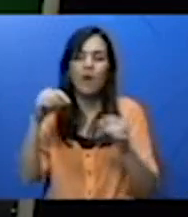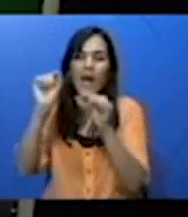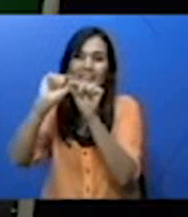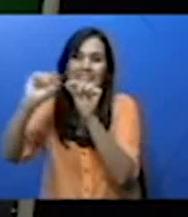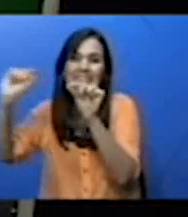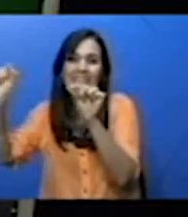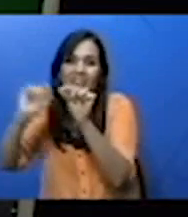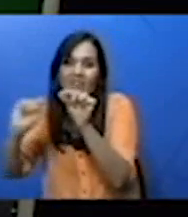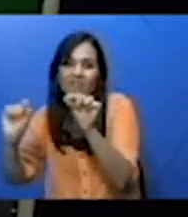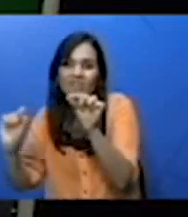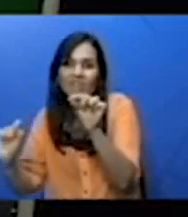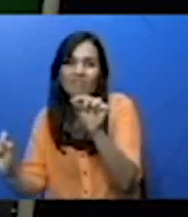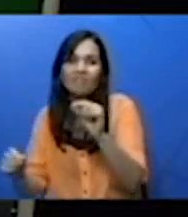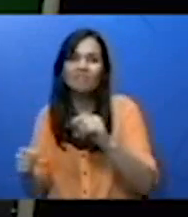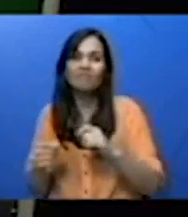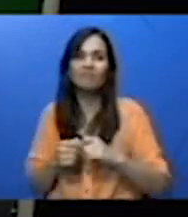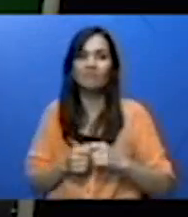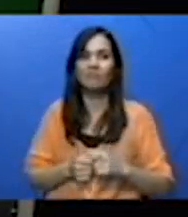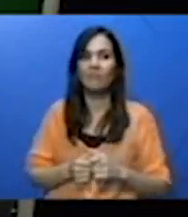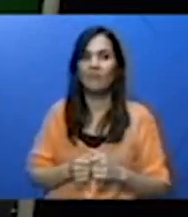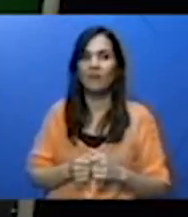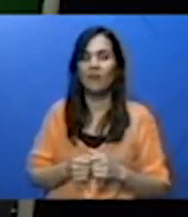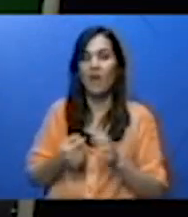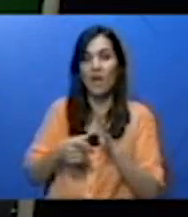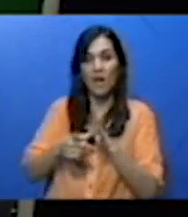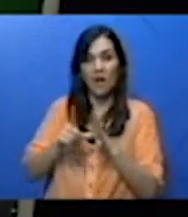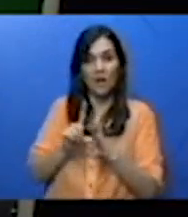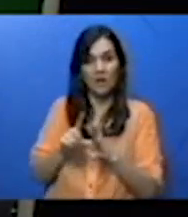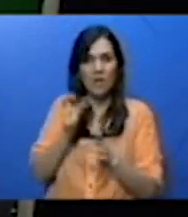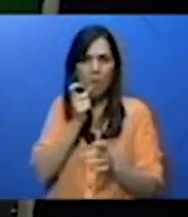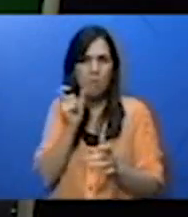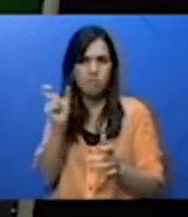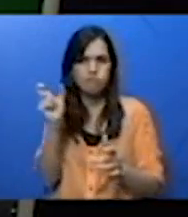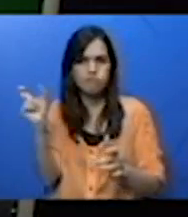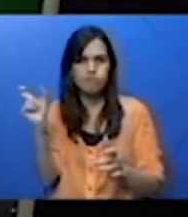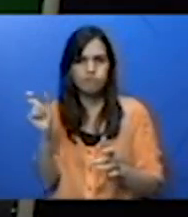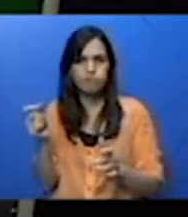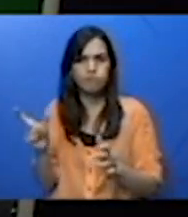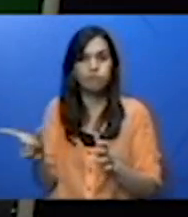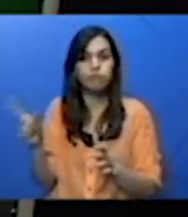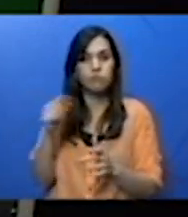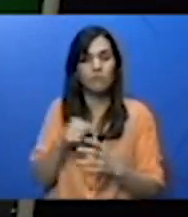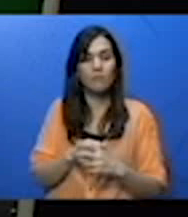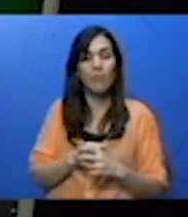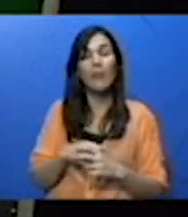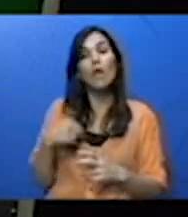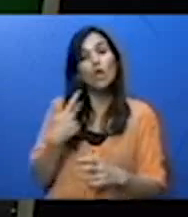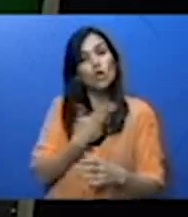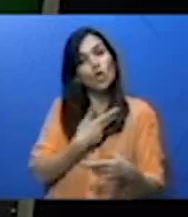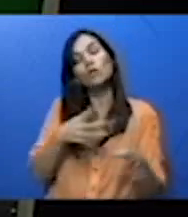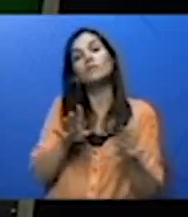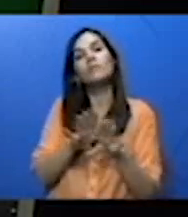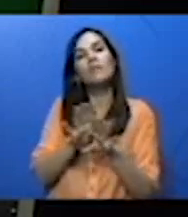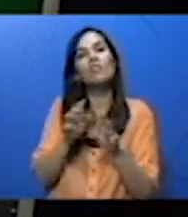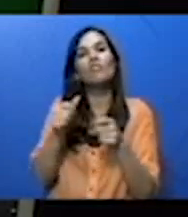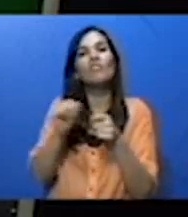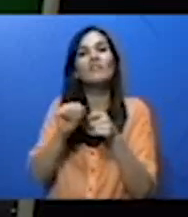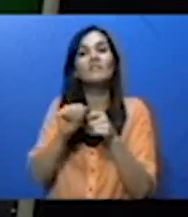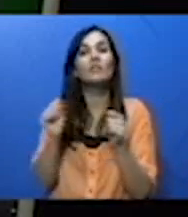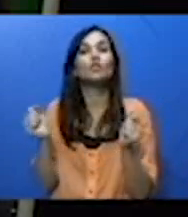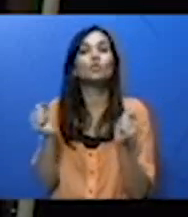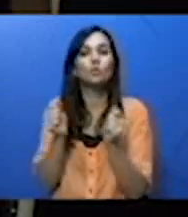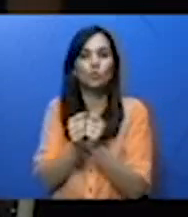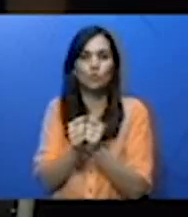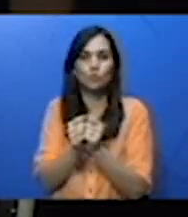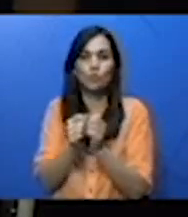presunçosa, antes do arrogante e antes do renitente. Tá bom? Mas nós vamos aqui fazer juntos. Depois vocês podem